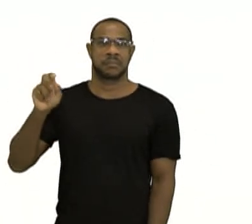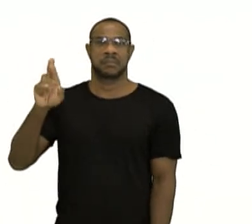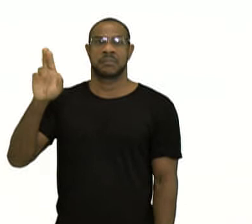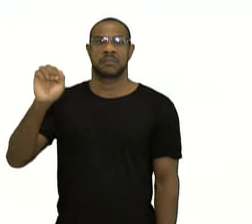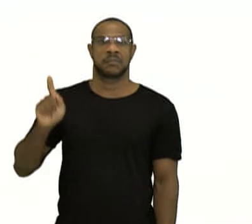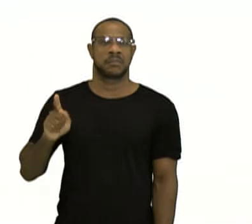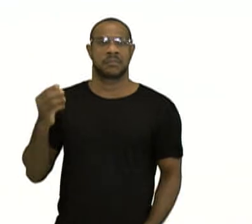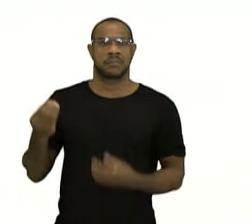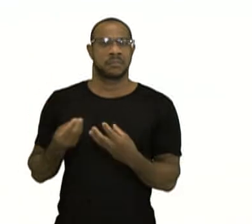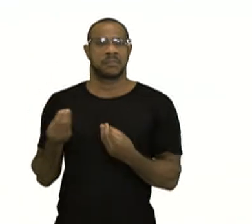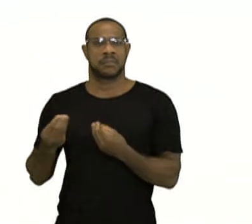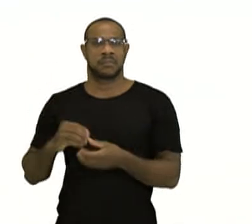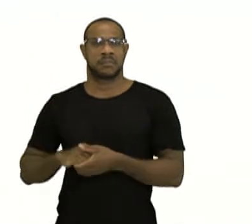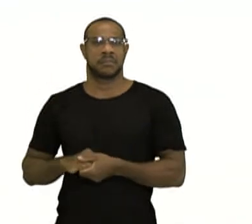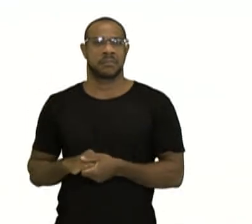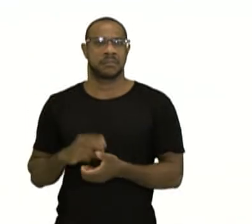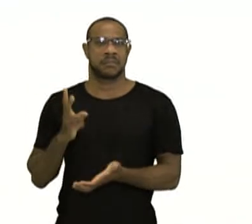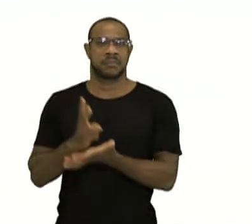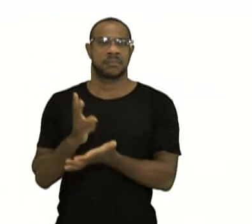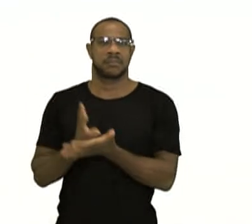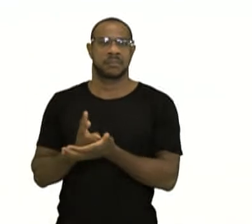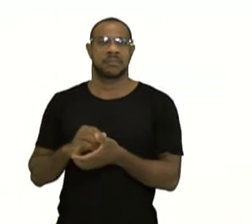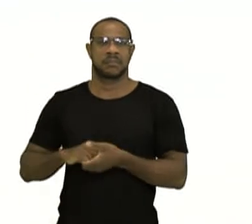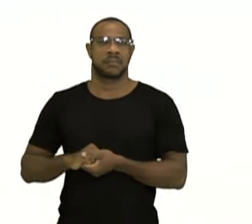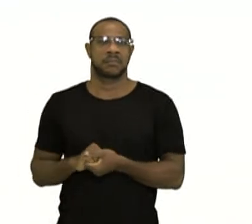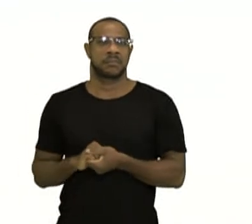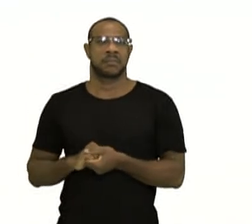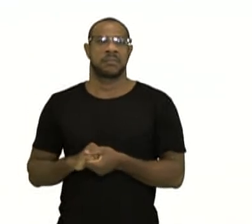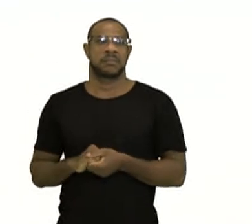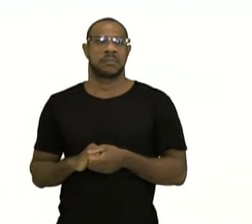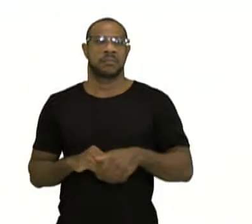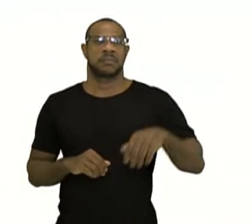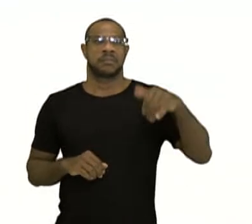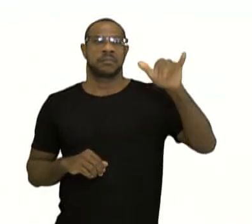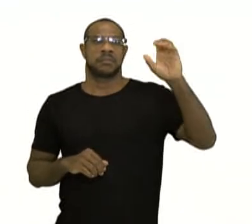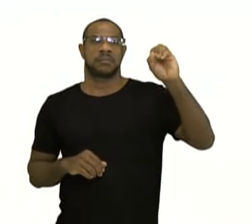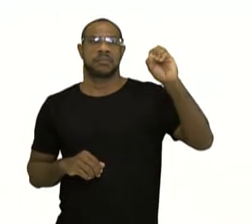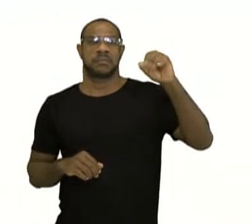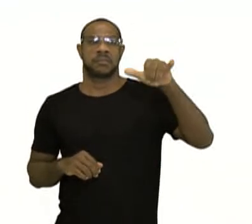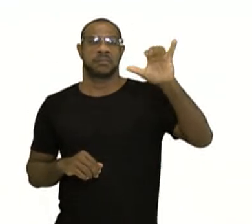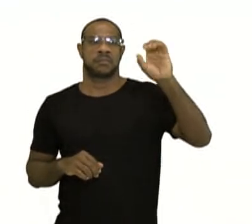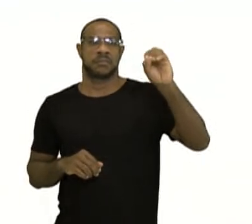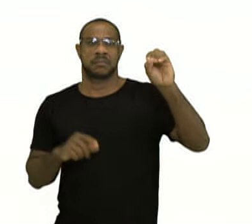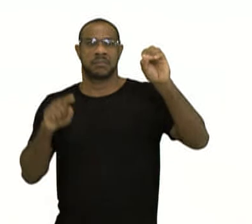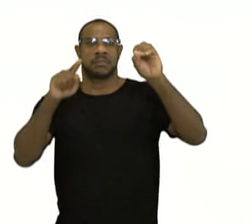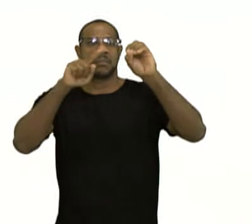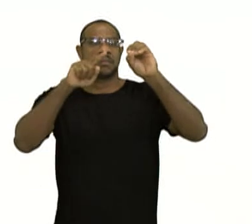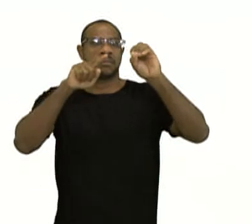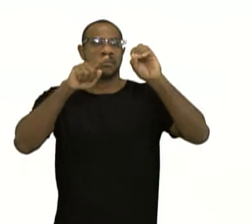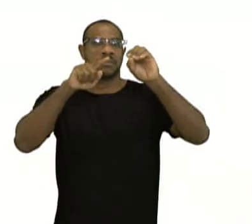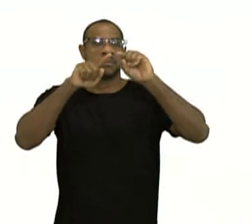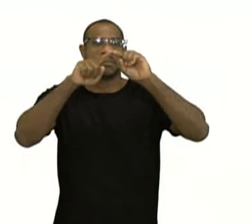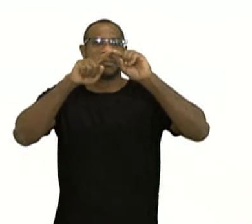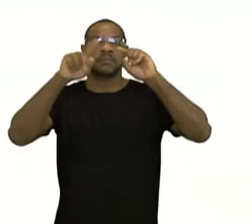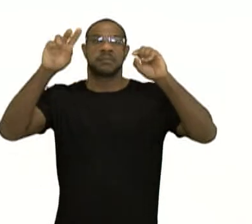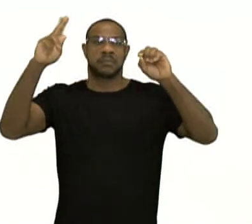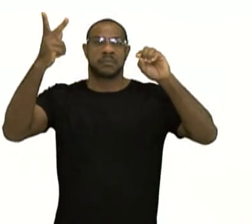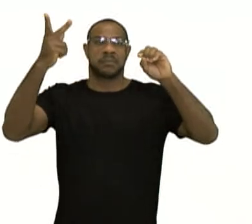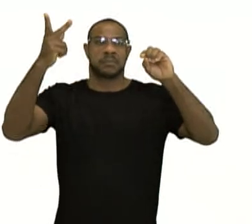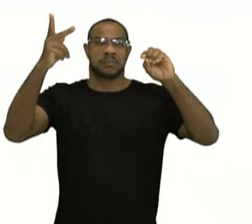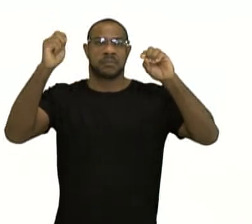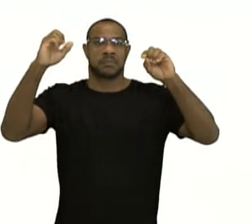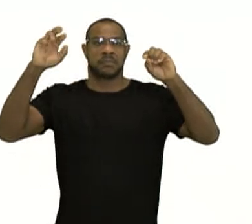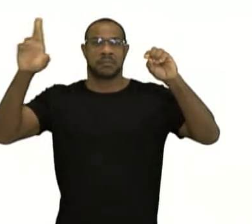raiz, temos ali, ó, hacer, está em rojo, em vermelho. A raiz do verbo